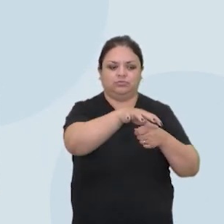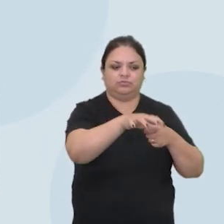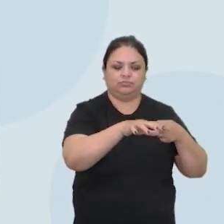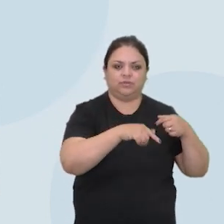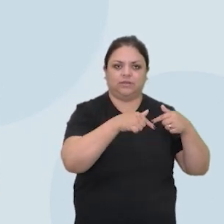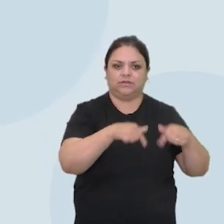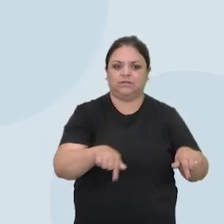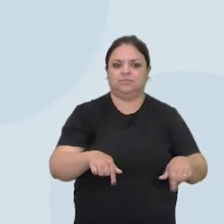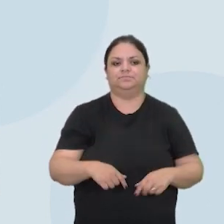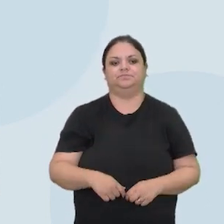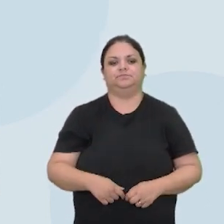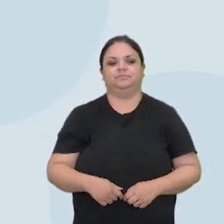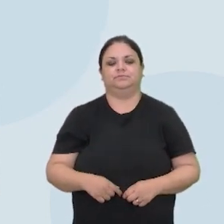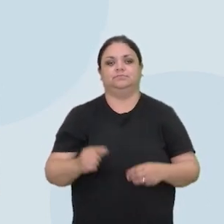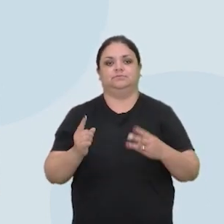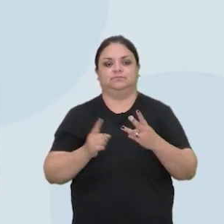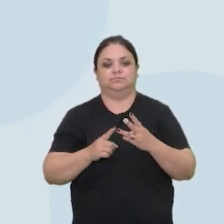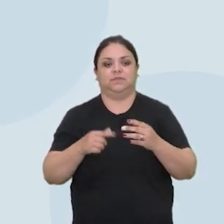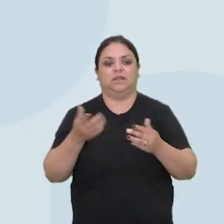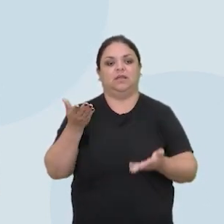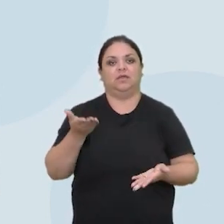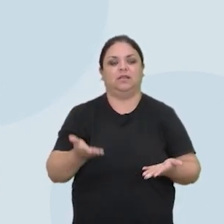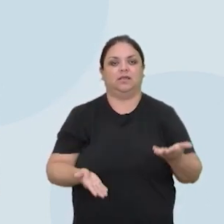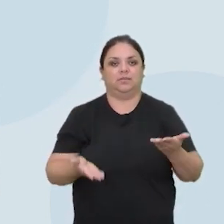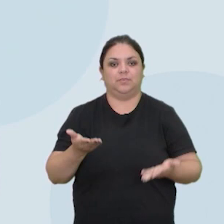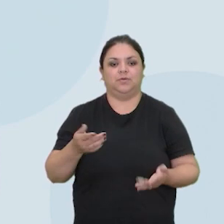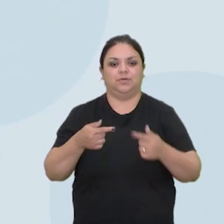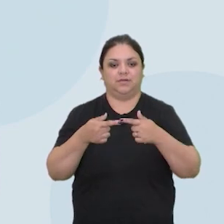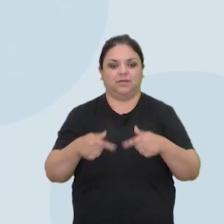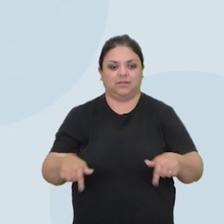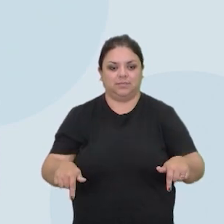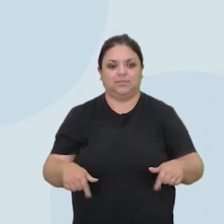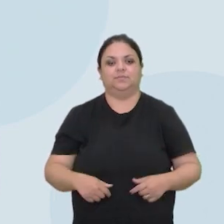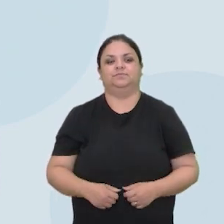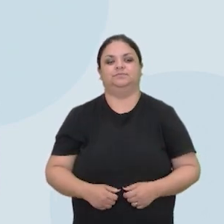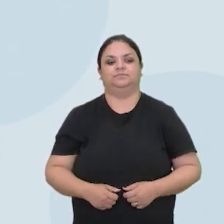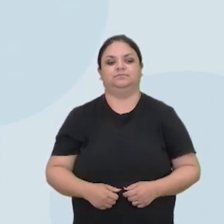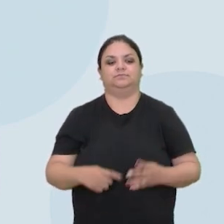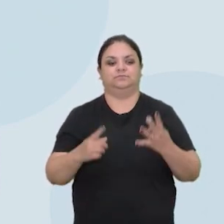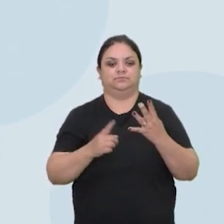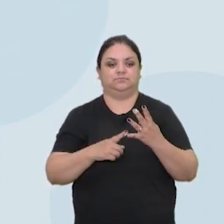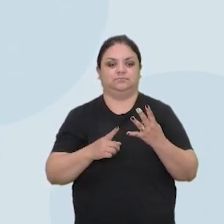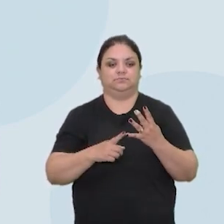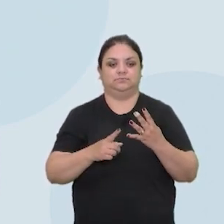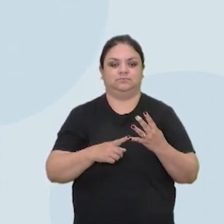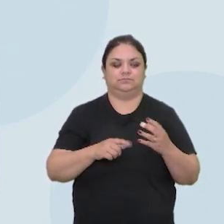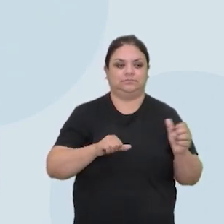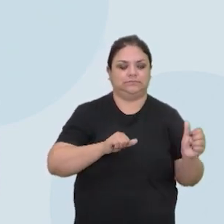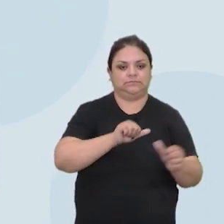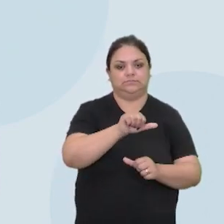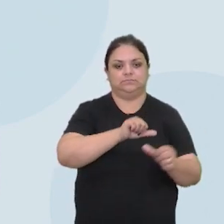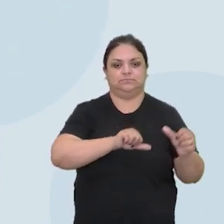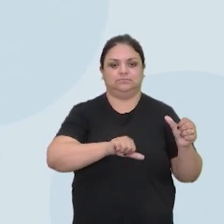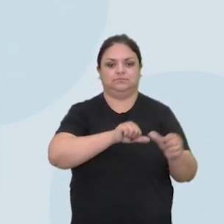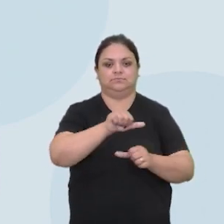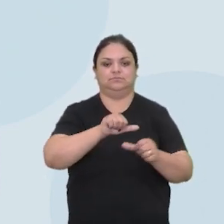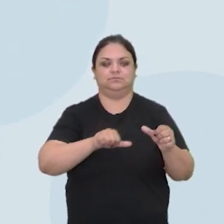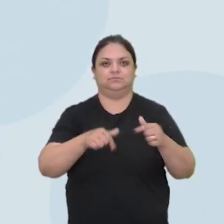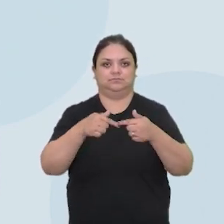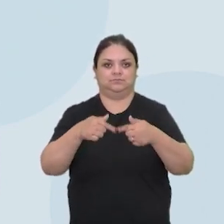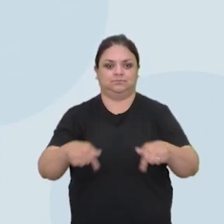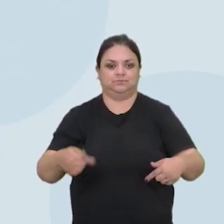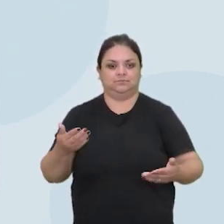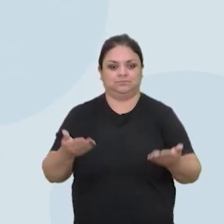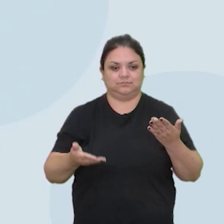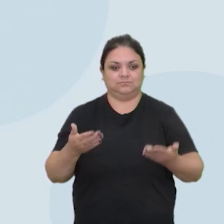gente começou a estudar aí, introduzindo o que é um equilíbrio, alteração desse equilíbrio pelo princípio de Le Chatelier, e